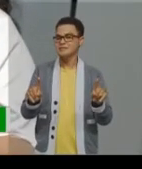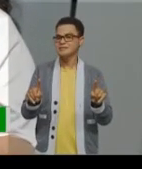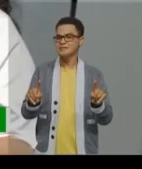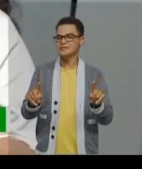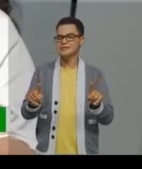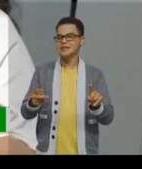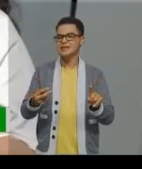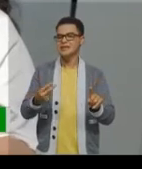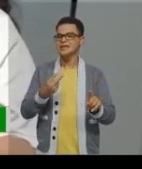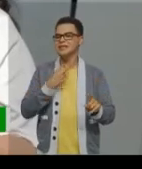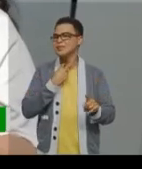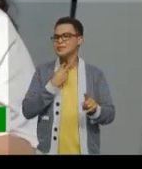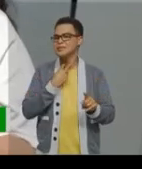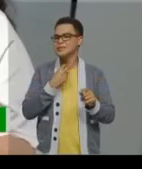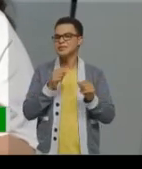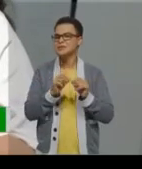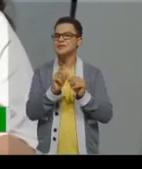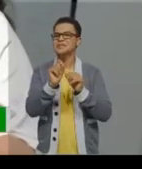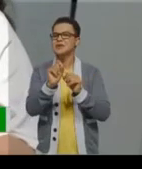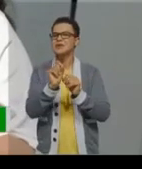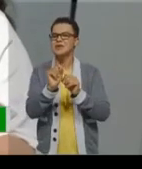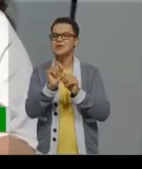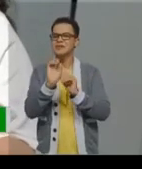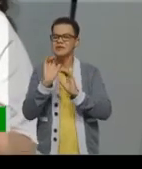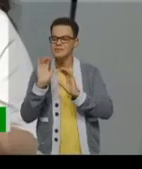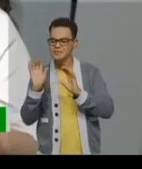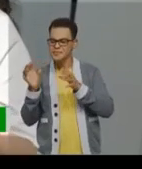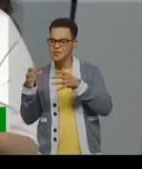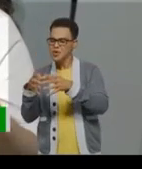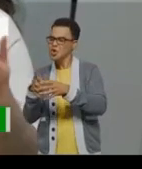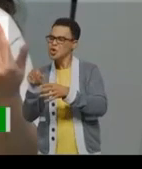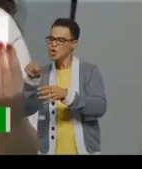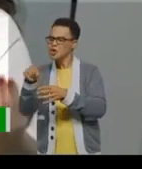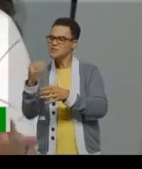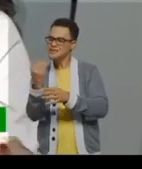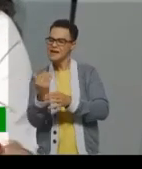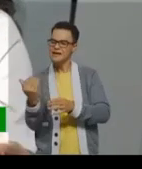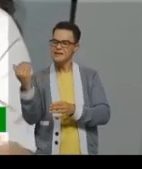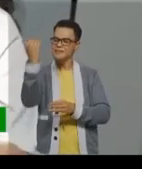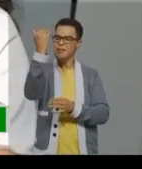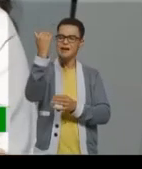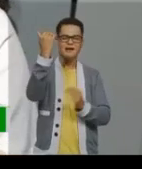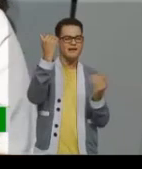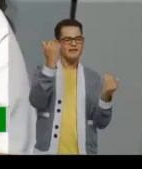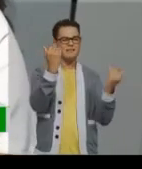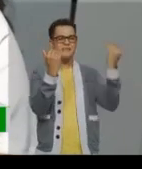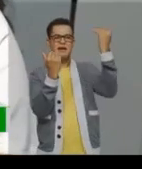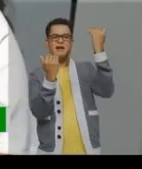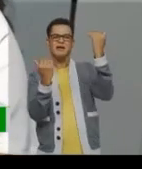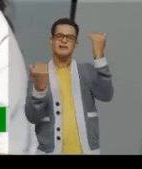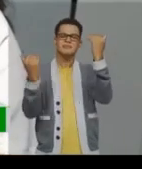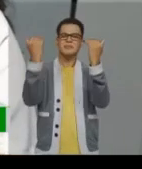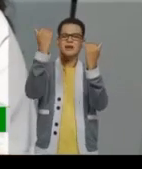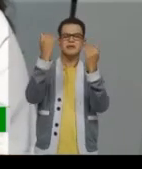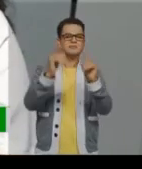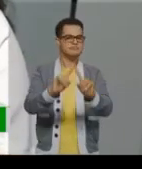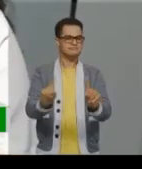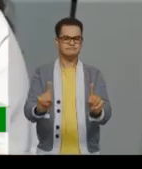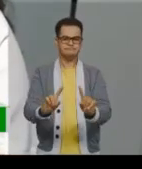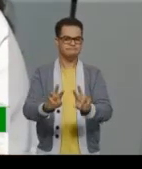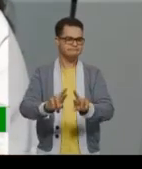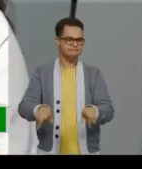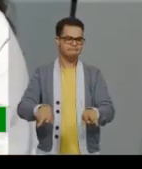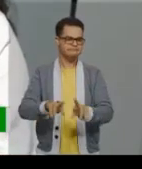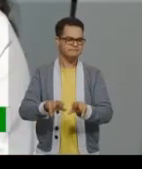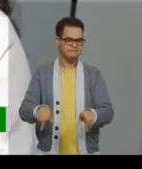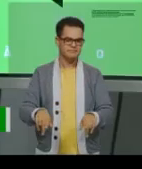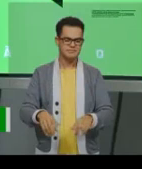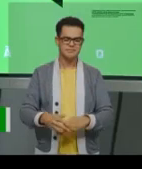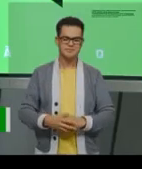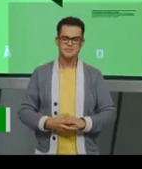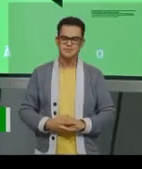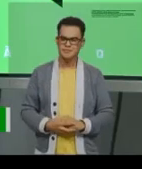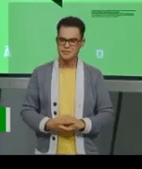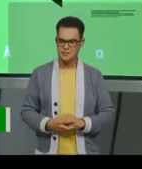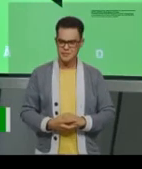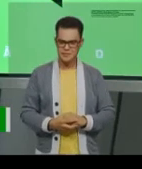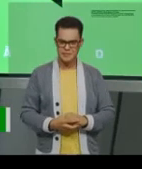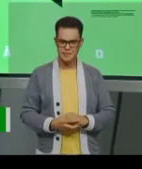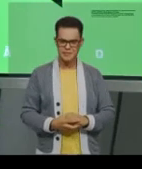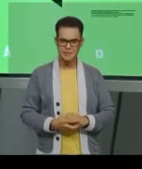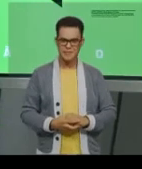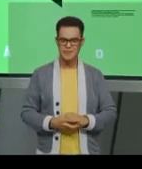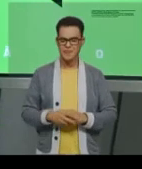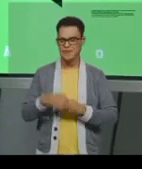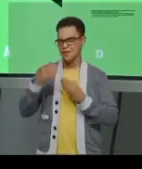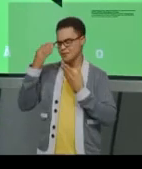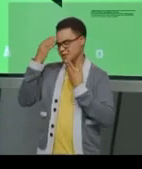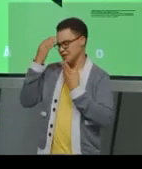com que nenhum grupo tenha preferência sobre os demais, nem fique prejudicado abaixo das demais. Obrigada, professora